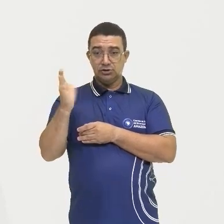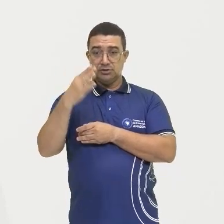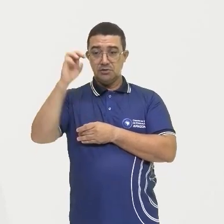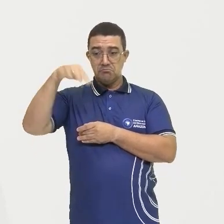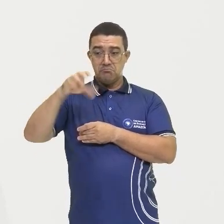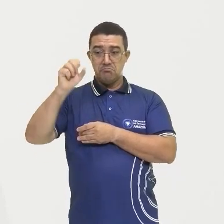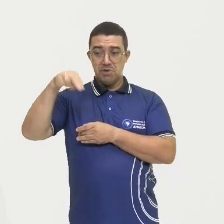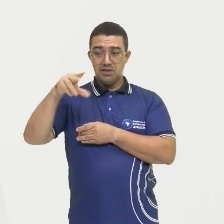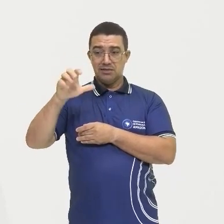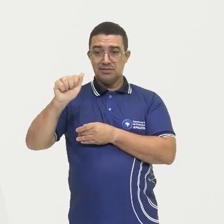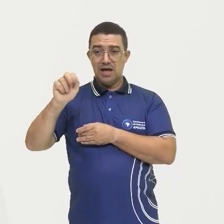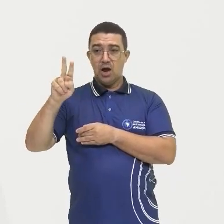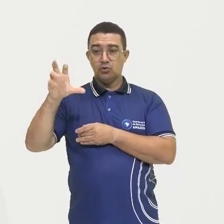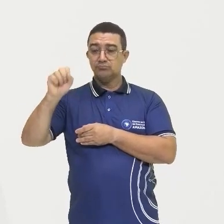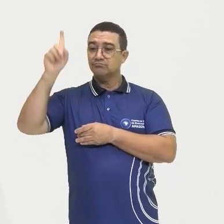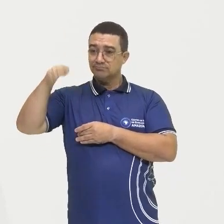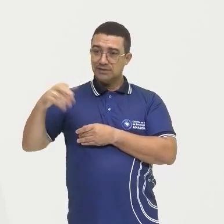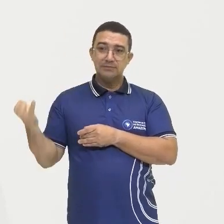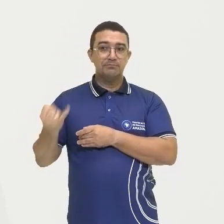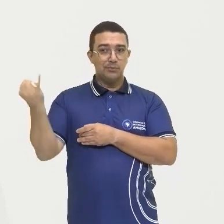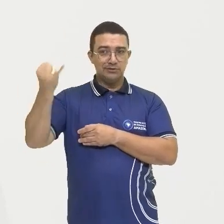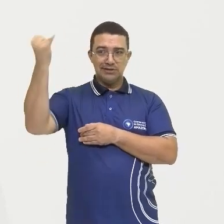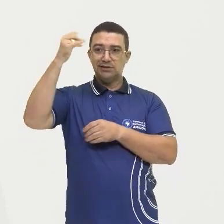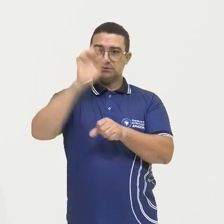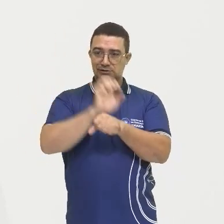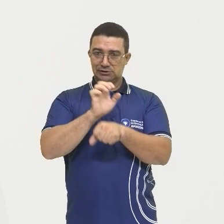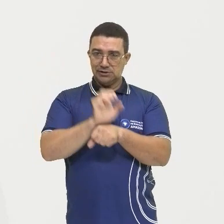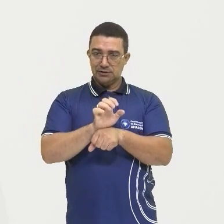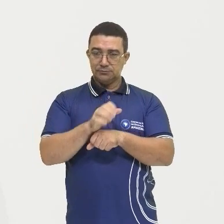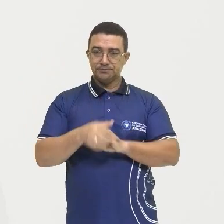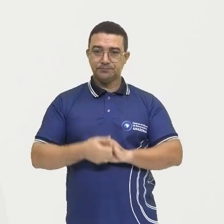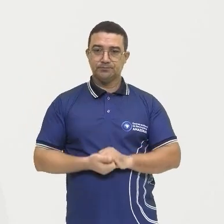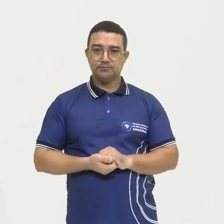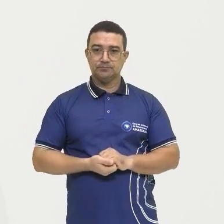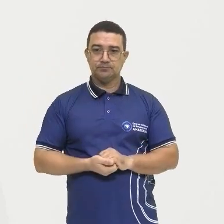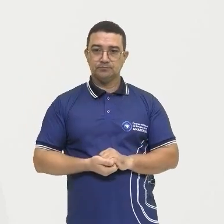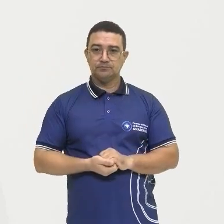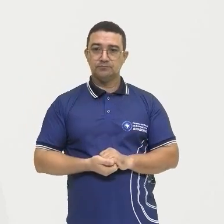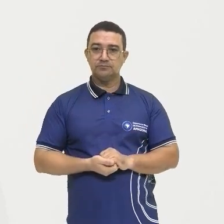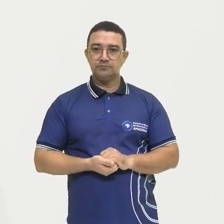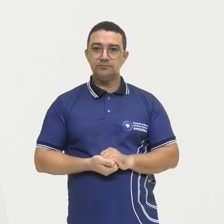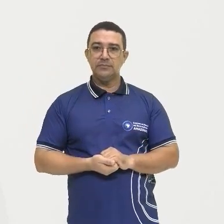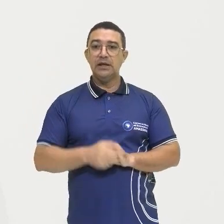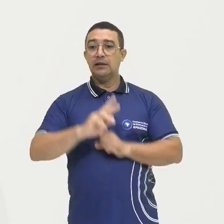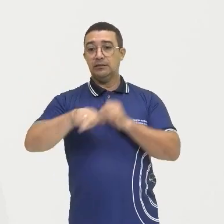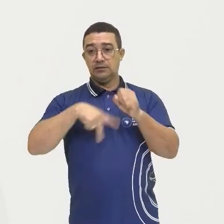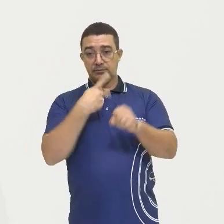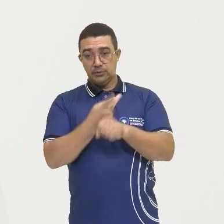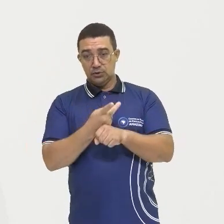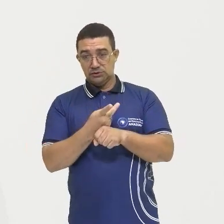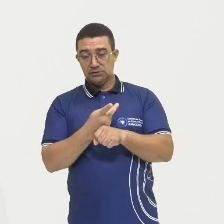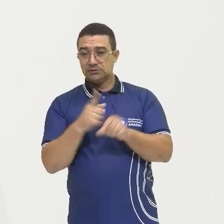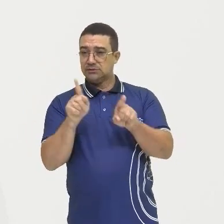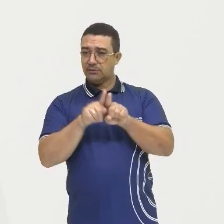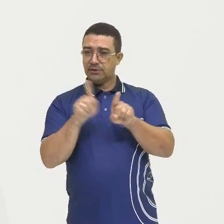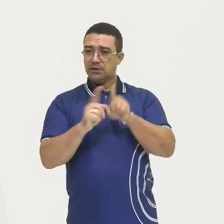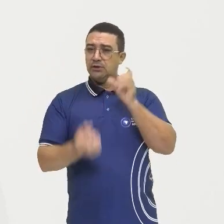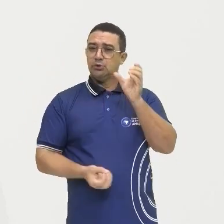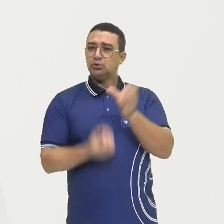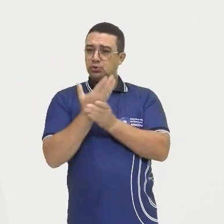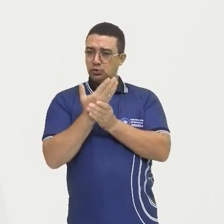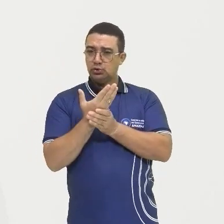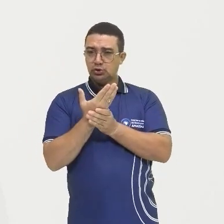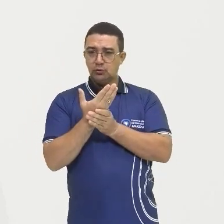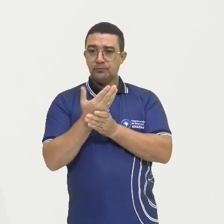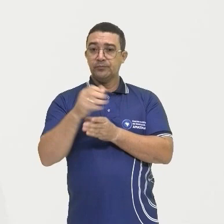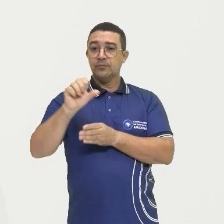extremamente importante para o nosso estado, tá certo? Juntamente com a criação da Zona Franca de Manaus, nós vimos